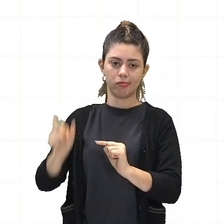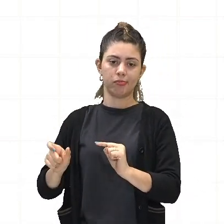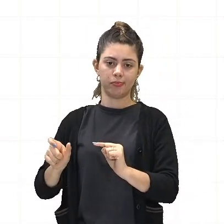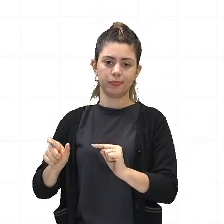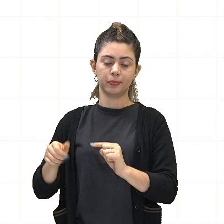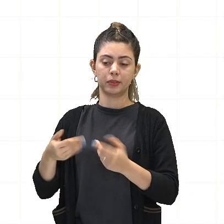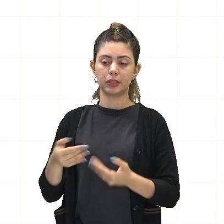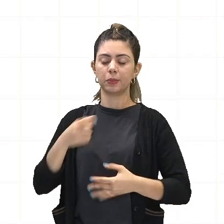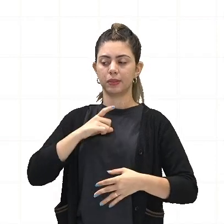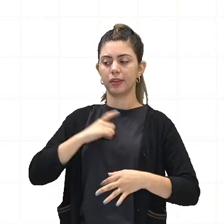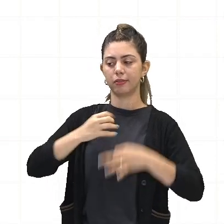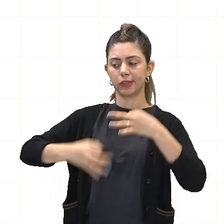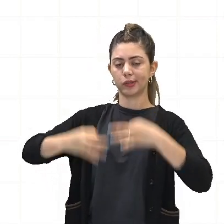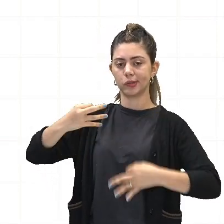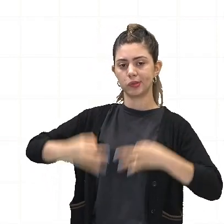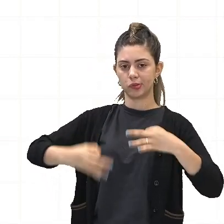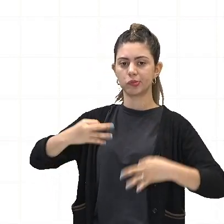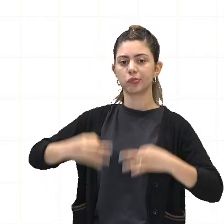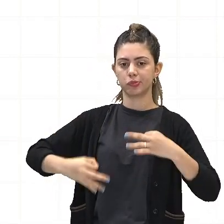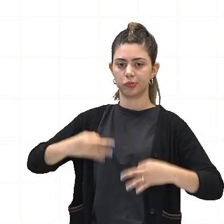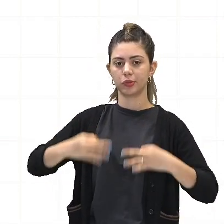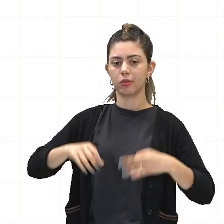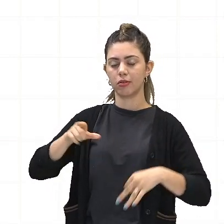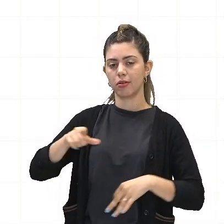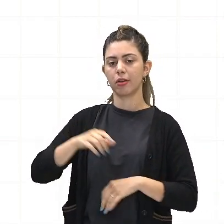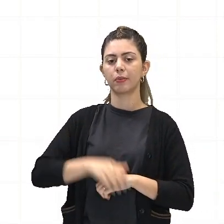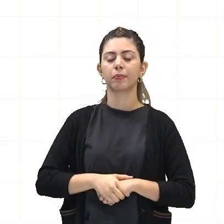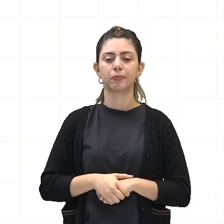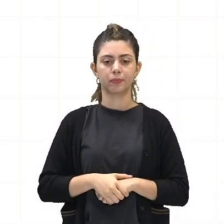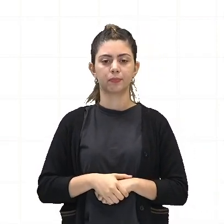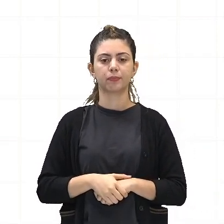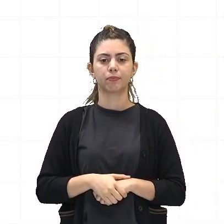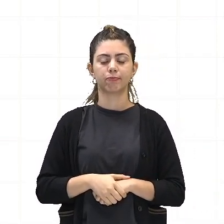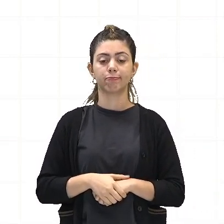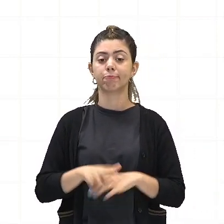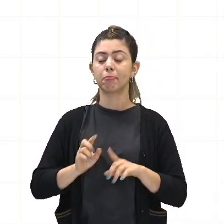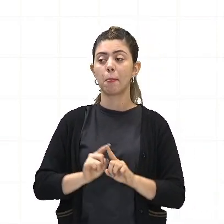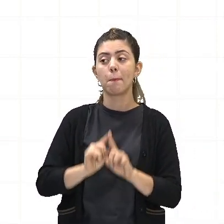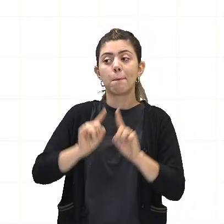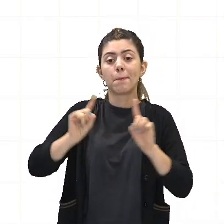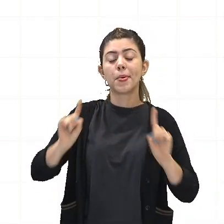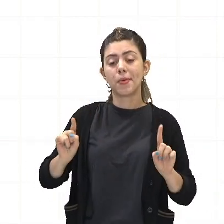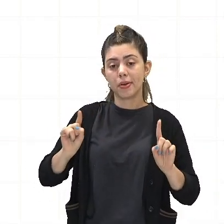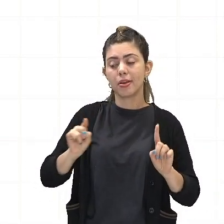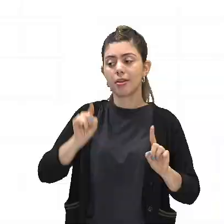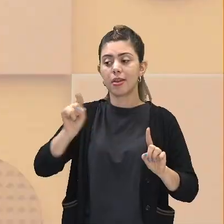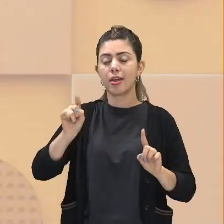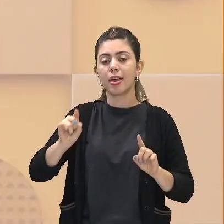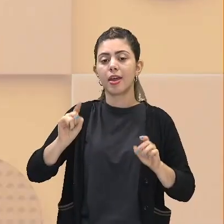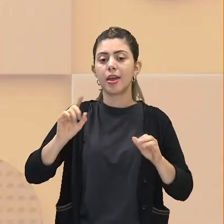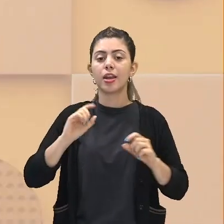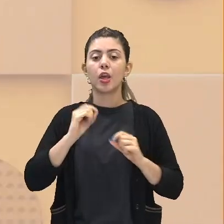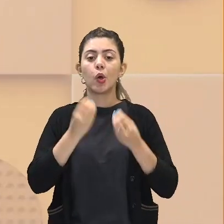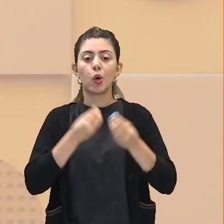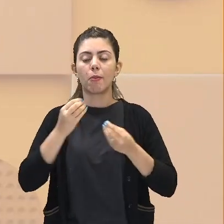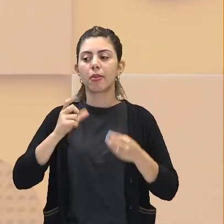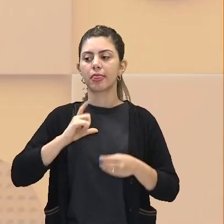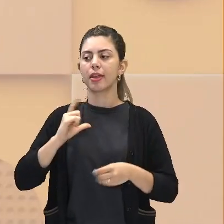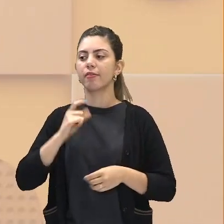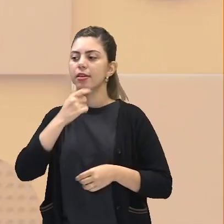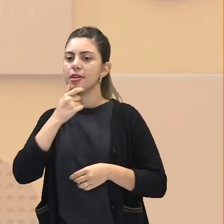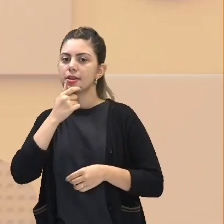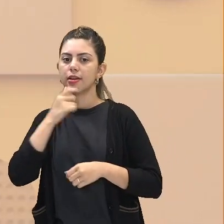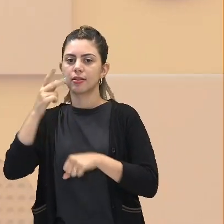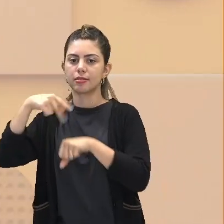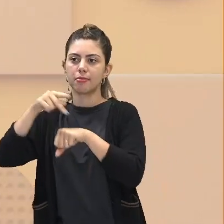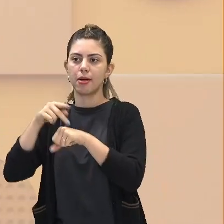poderia interpretar a Bíblia. Pensando nisso, ele foi responsável pela primeira